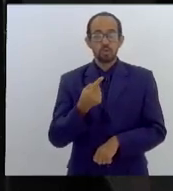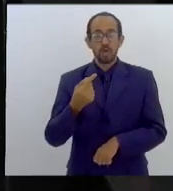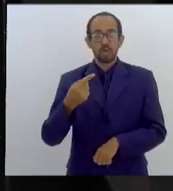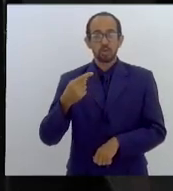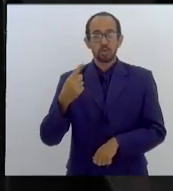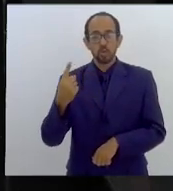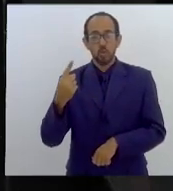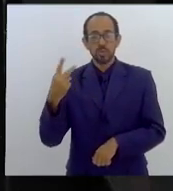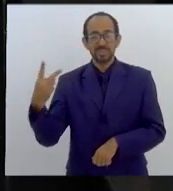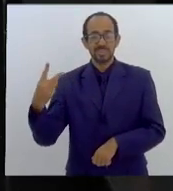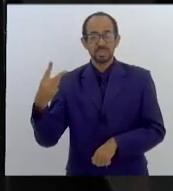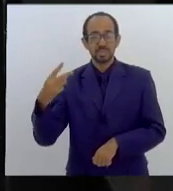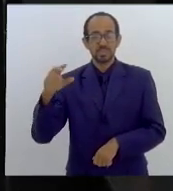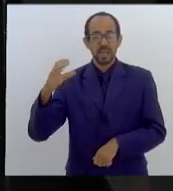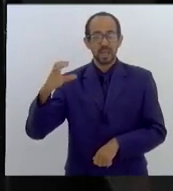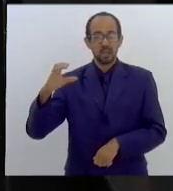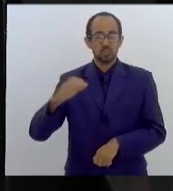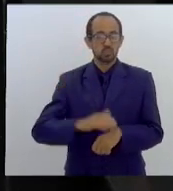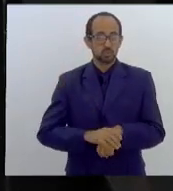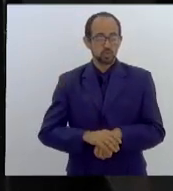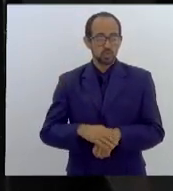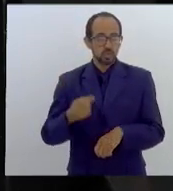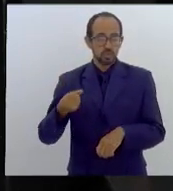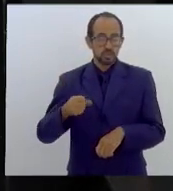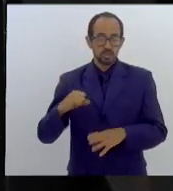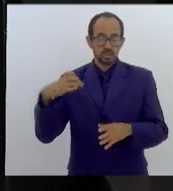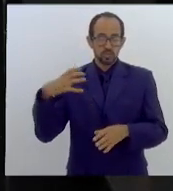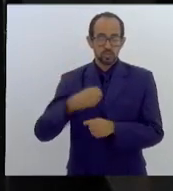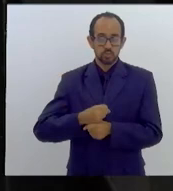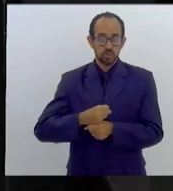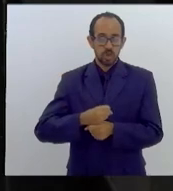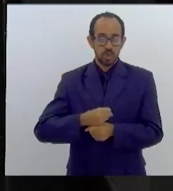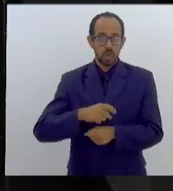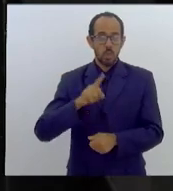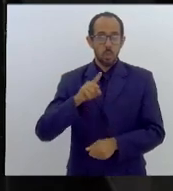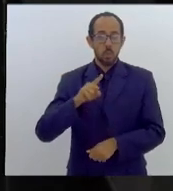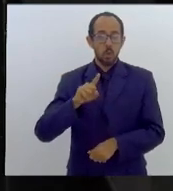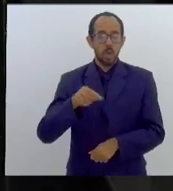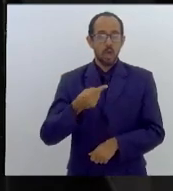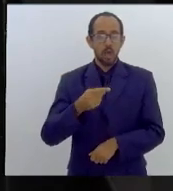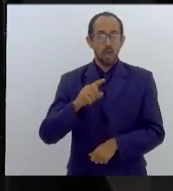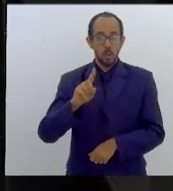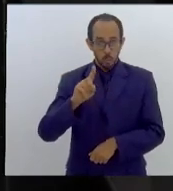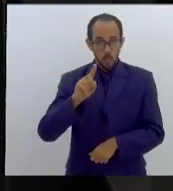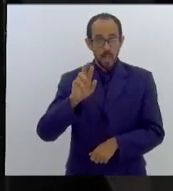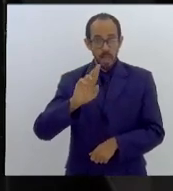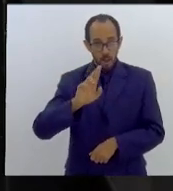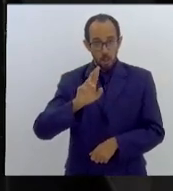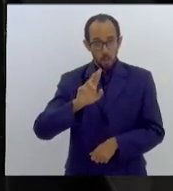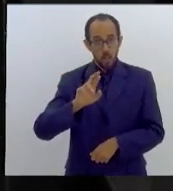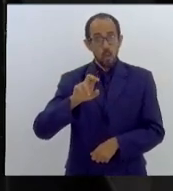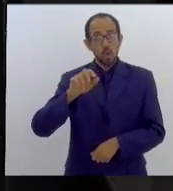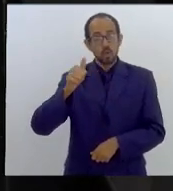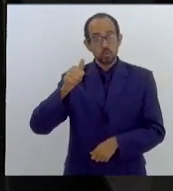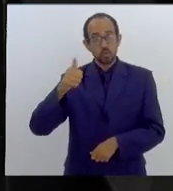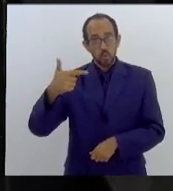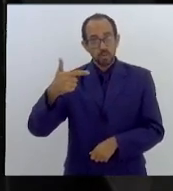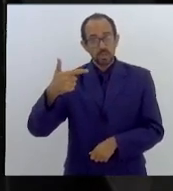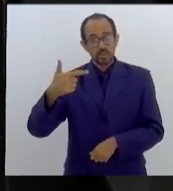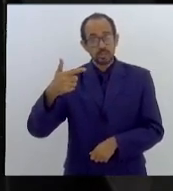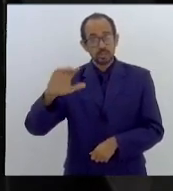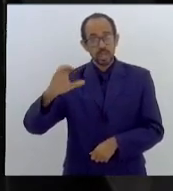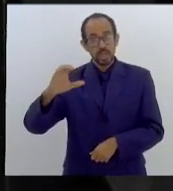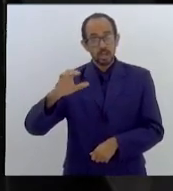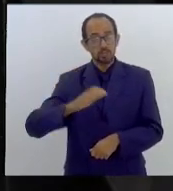manhã com o almoço, ou se juntar o lanche com o jantar, dá R$1,12 por duas refeições dia por aluno. É muito